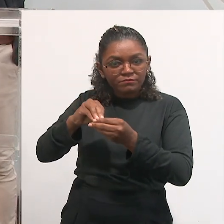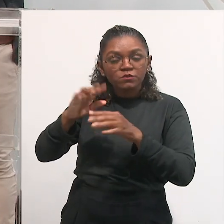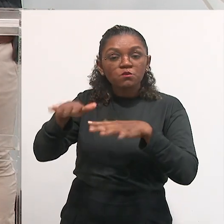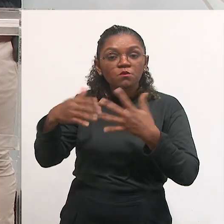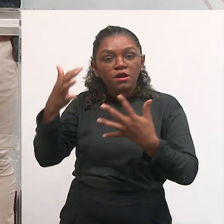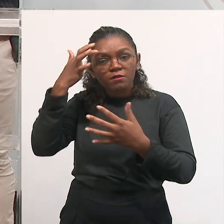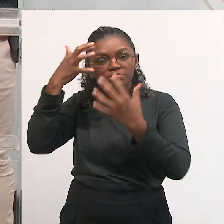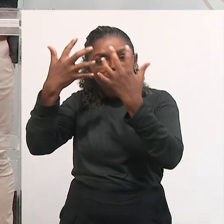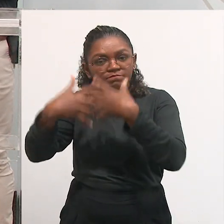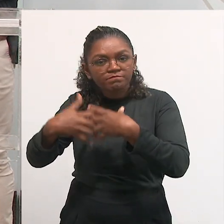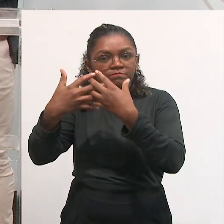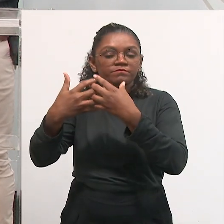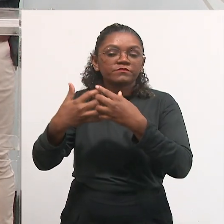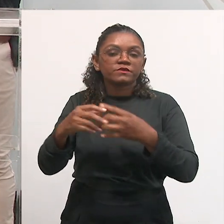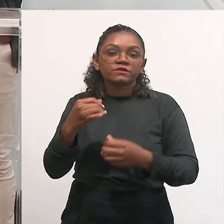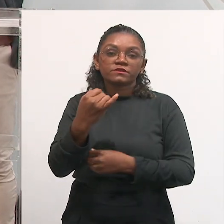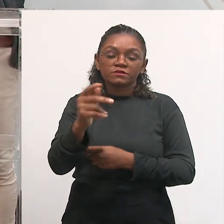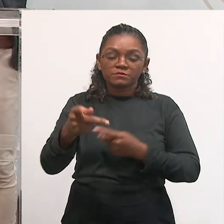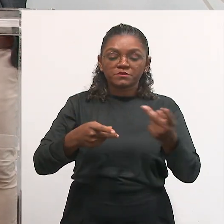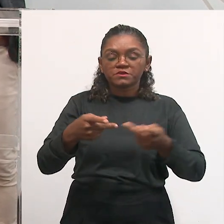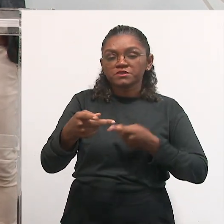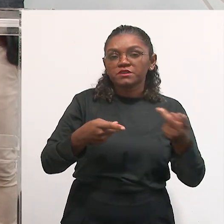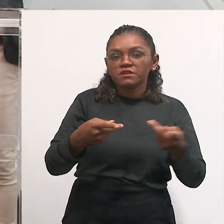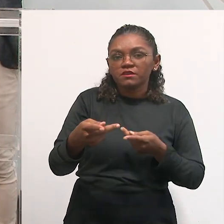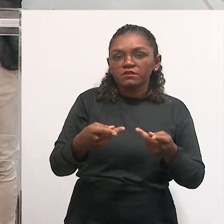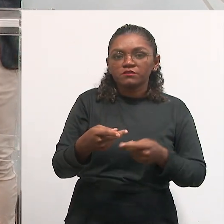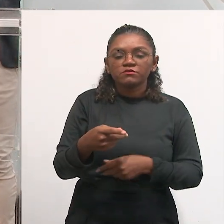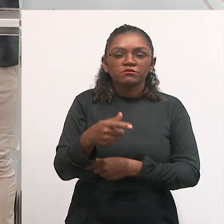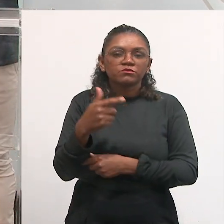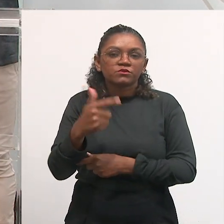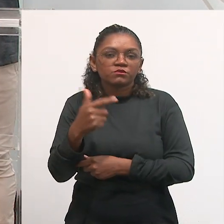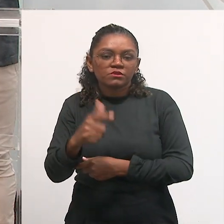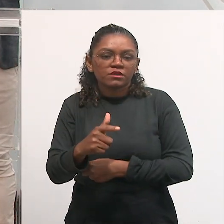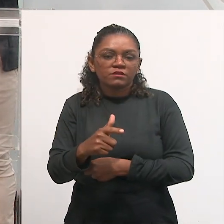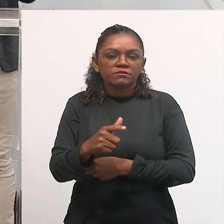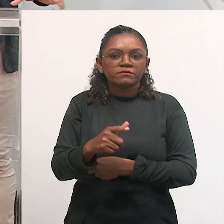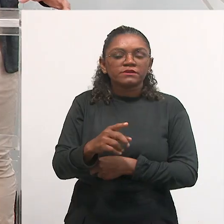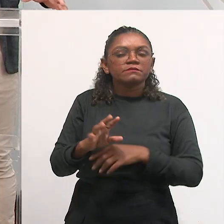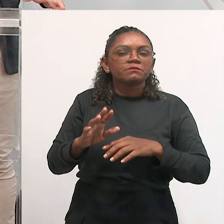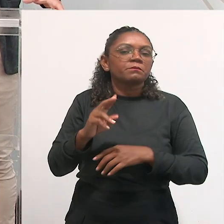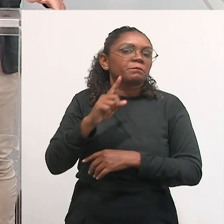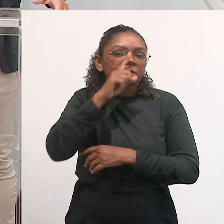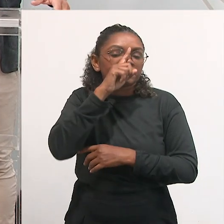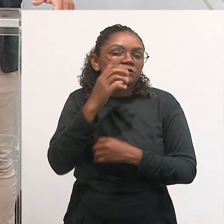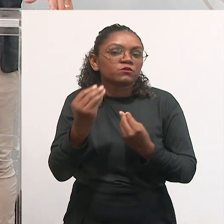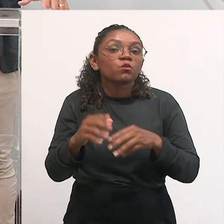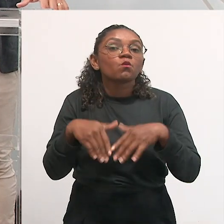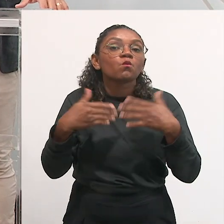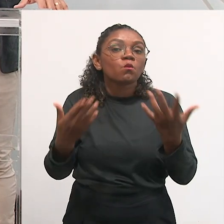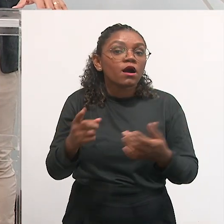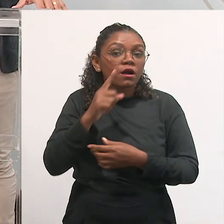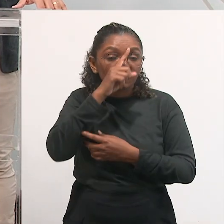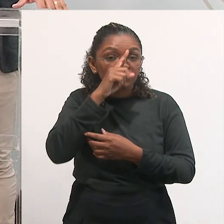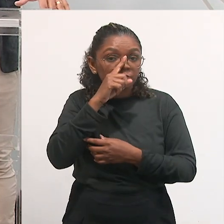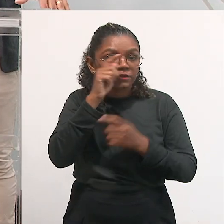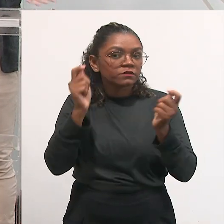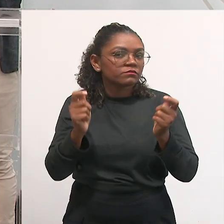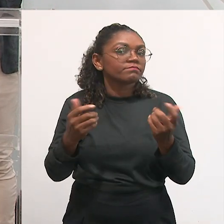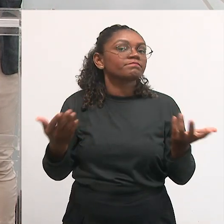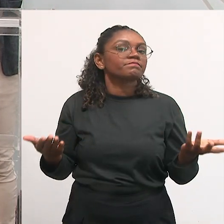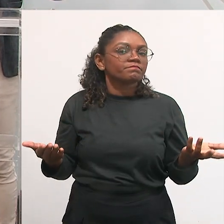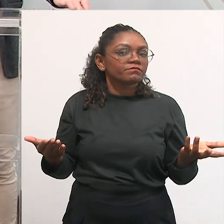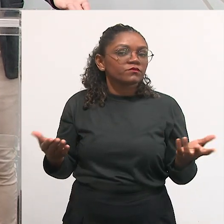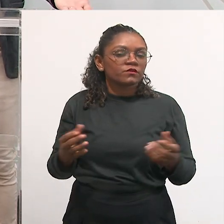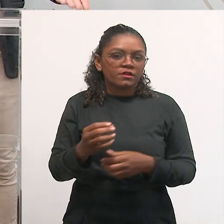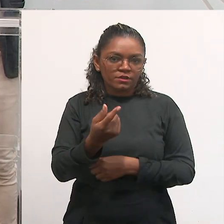o projeto não for tão exitoso, o que pode ser prejudicial? Qual que é o risco que o projeto está suscetível? De repente, acabar